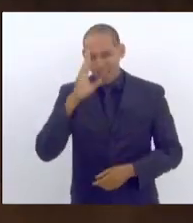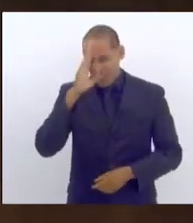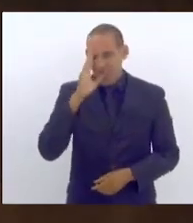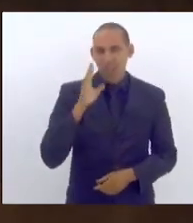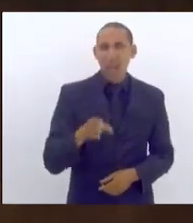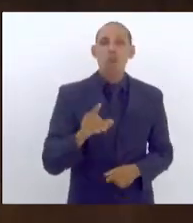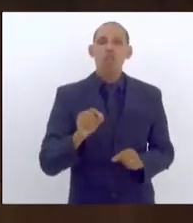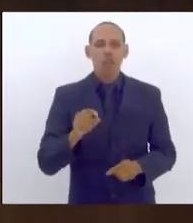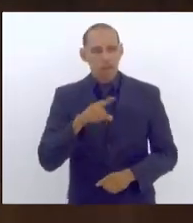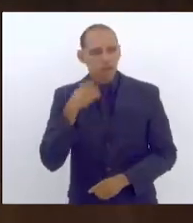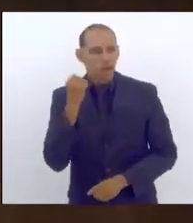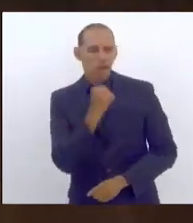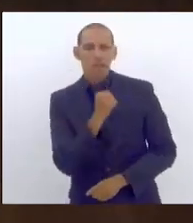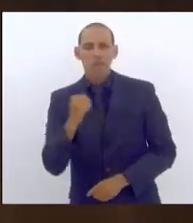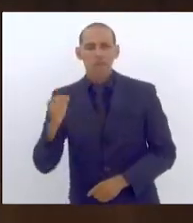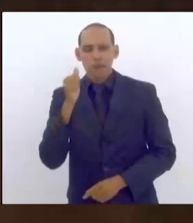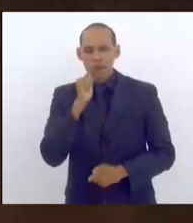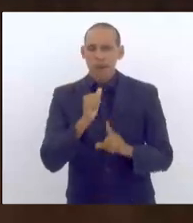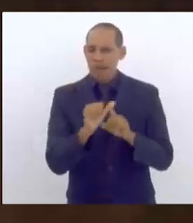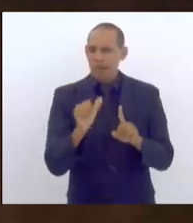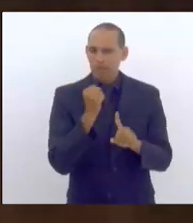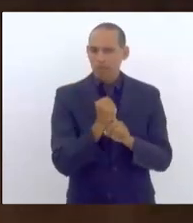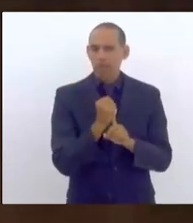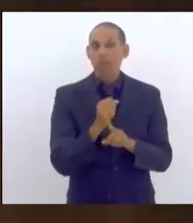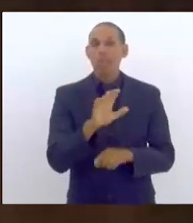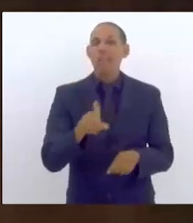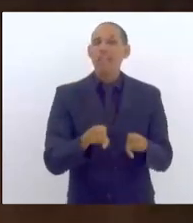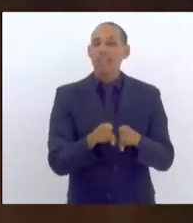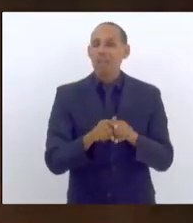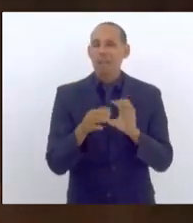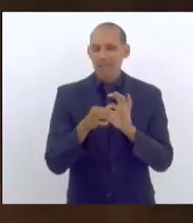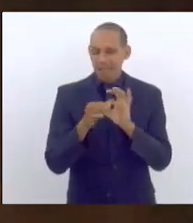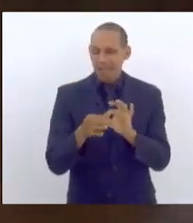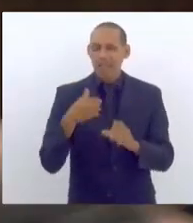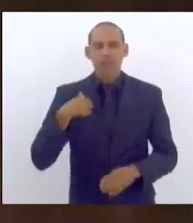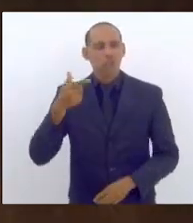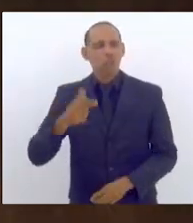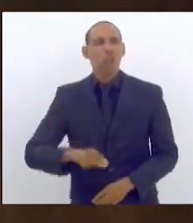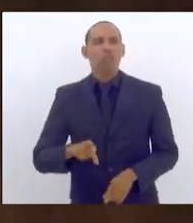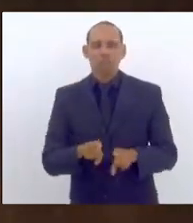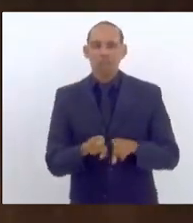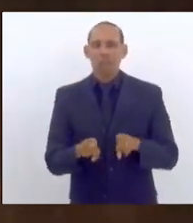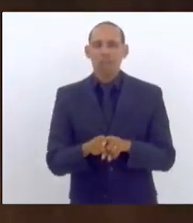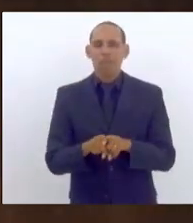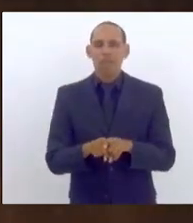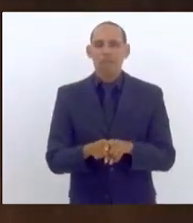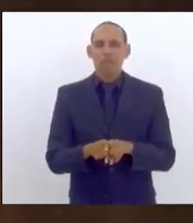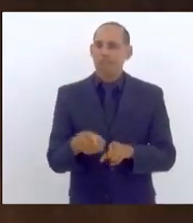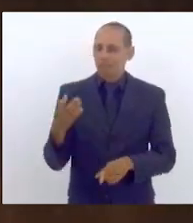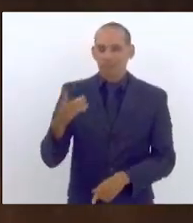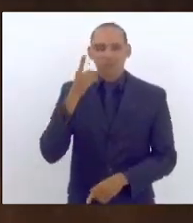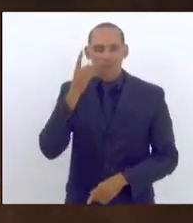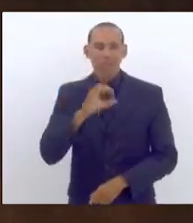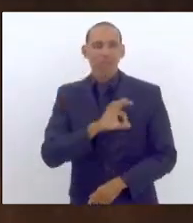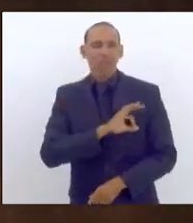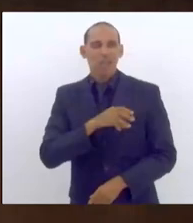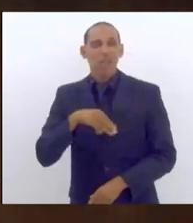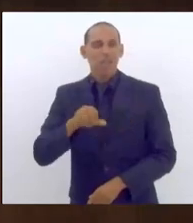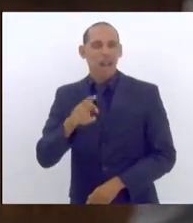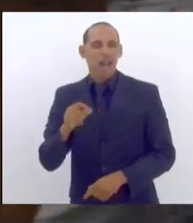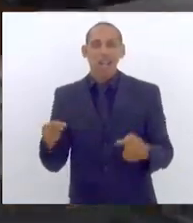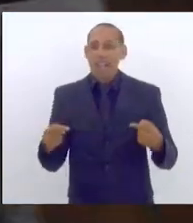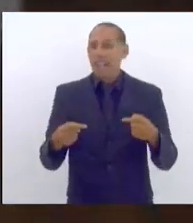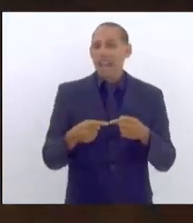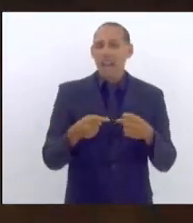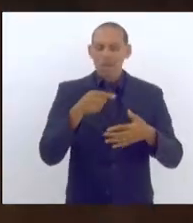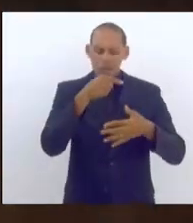leva ao óbito das mulheres, mas ela também está ligada, e aqui queria mais uma vez resgatar a fala da deputada Marta, a uma série